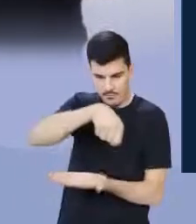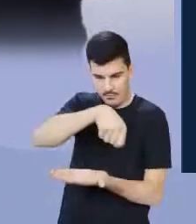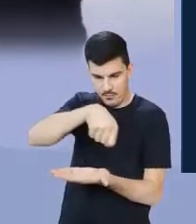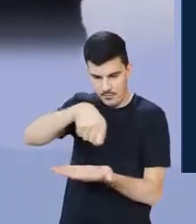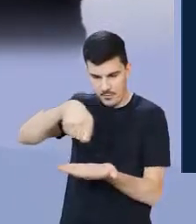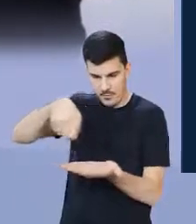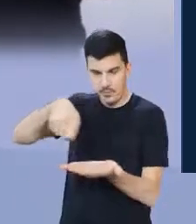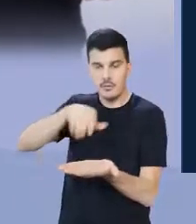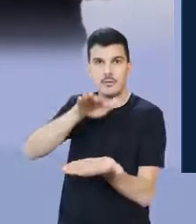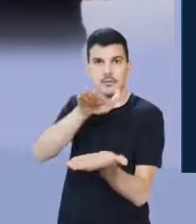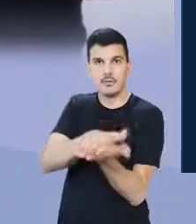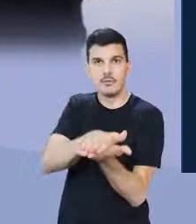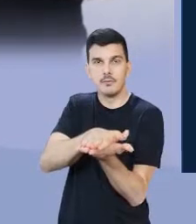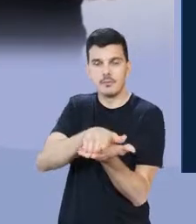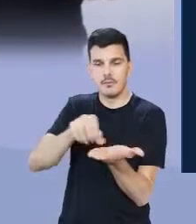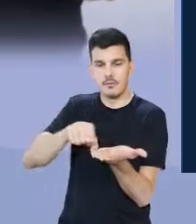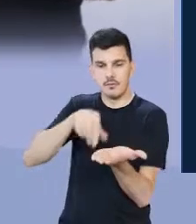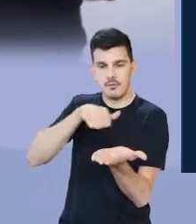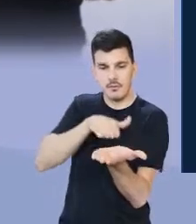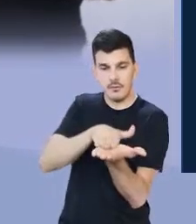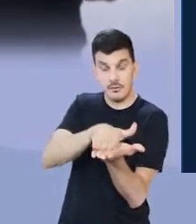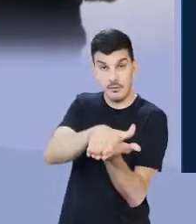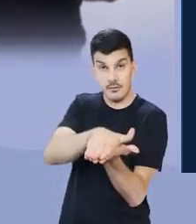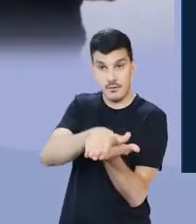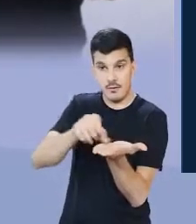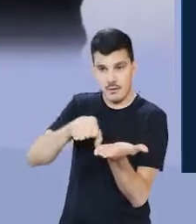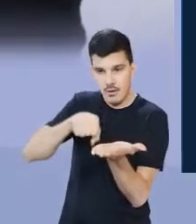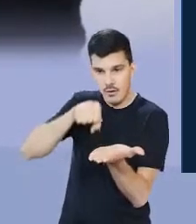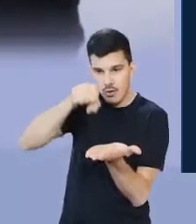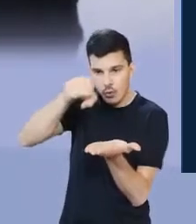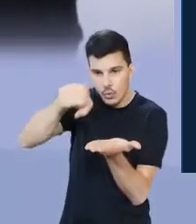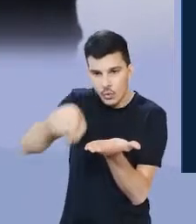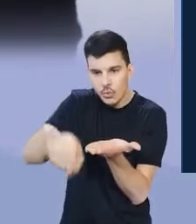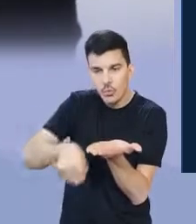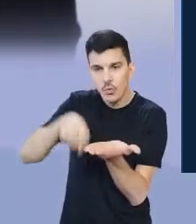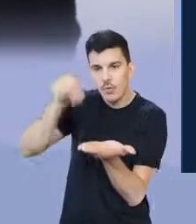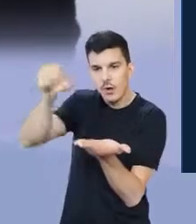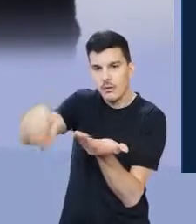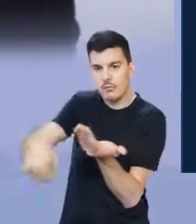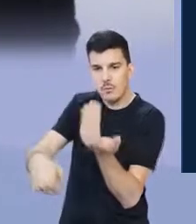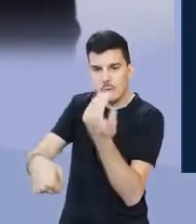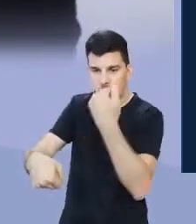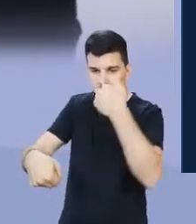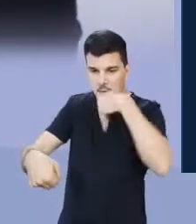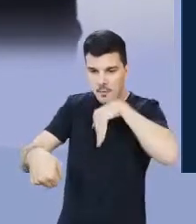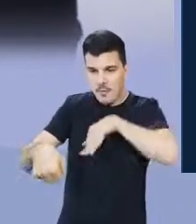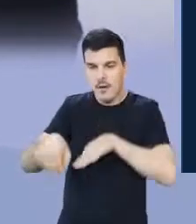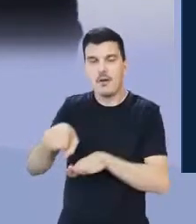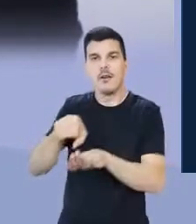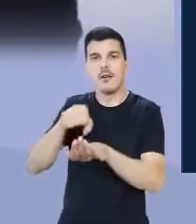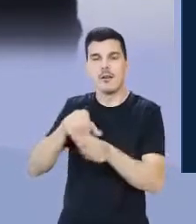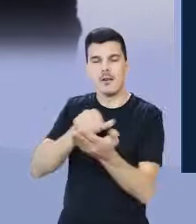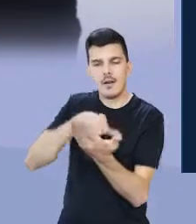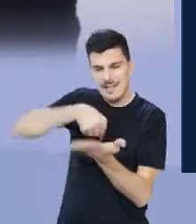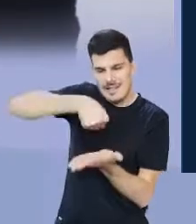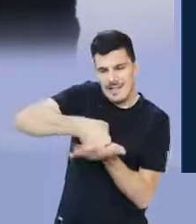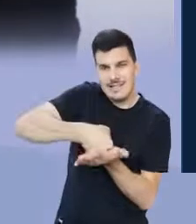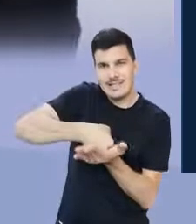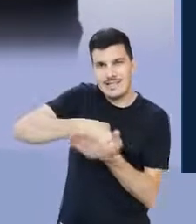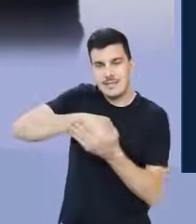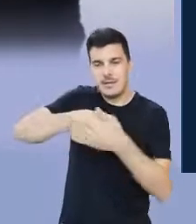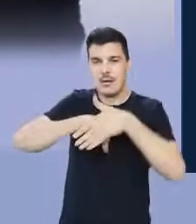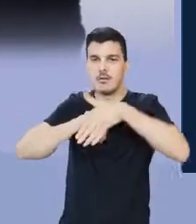álcool, ele depositava a folha, rodava uma manivela e a folha